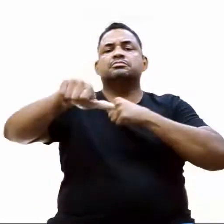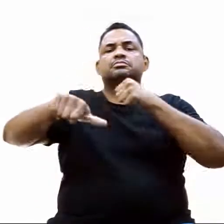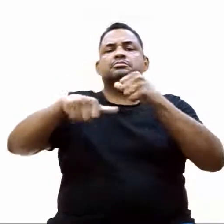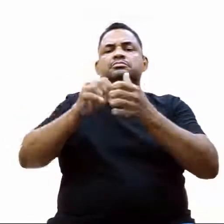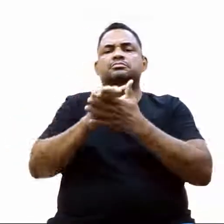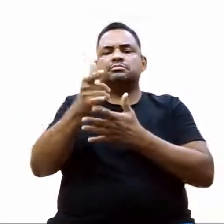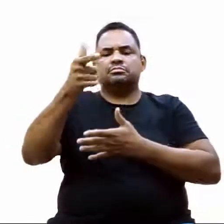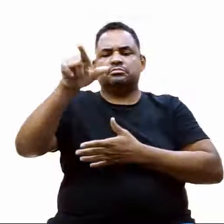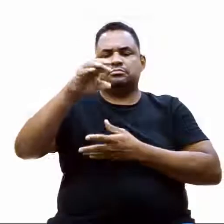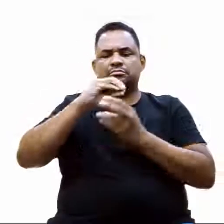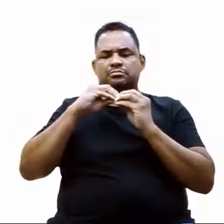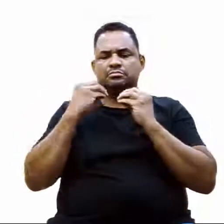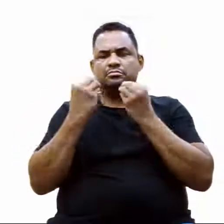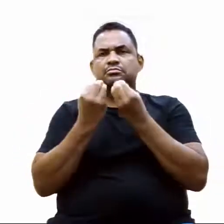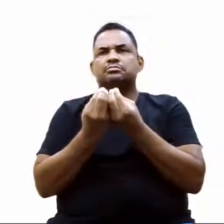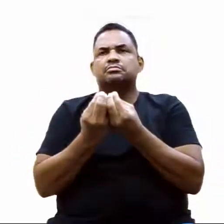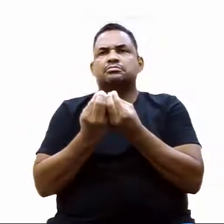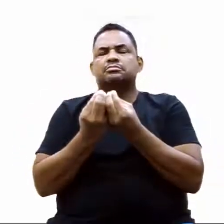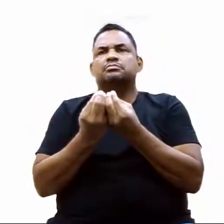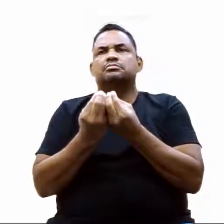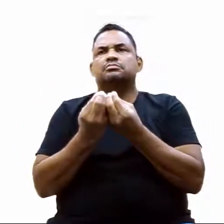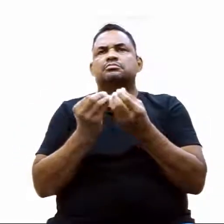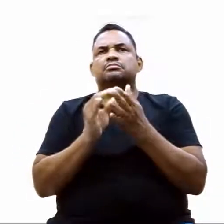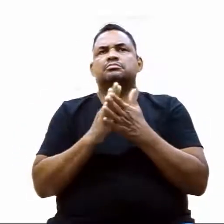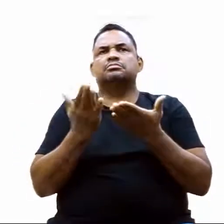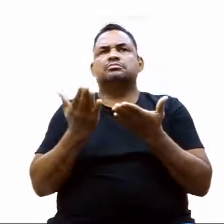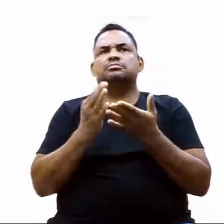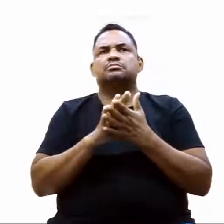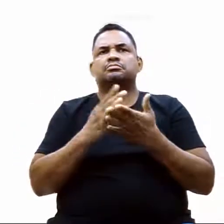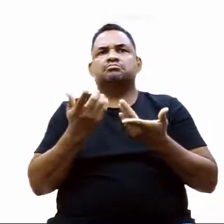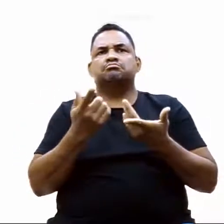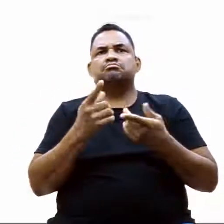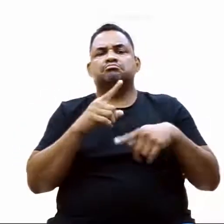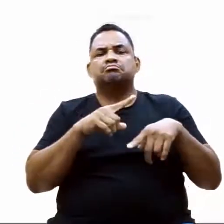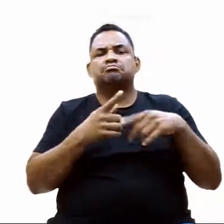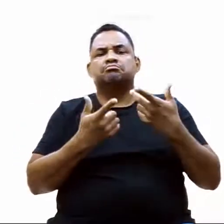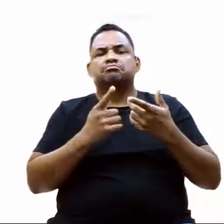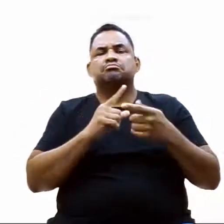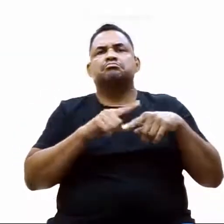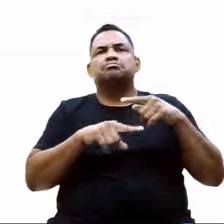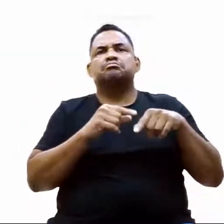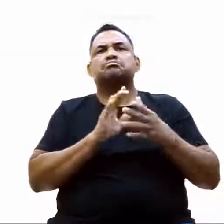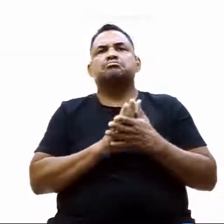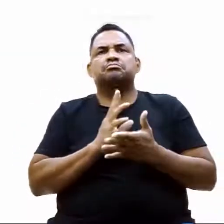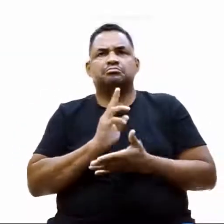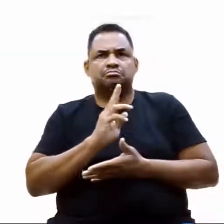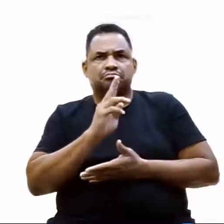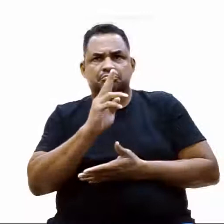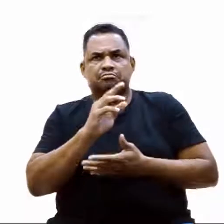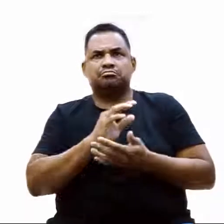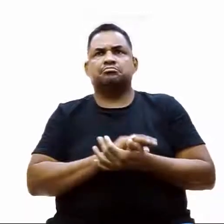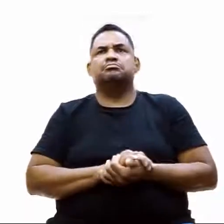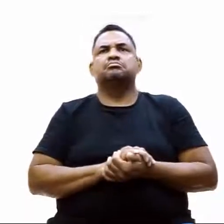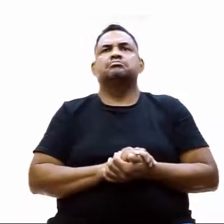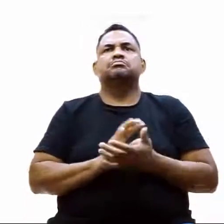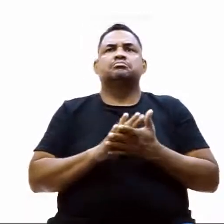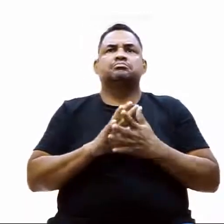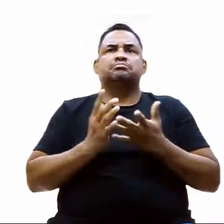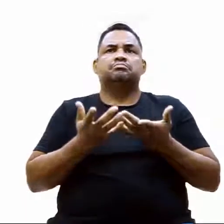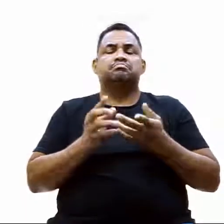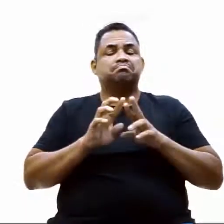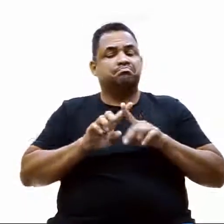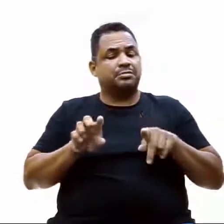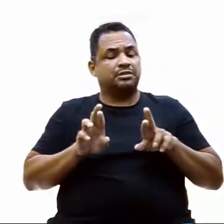outras substâncias, de forma que estes elementos ainda permanecem, e, no entanto, de